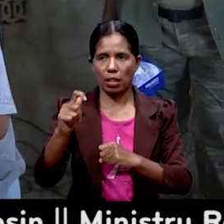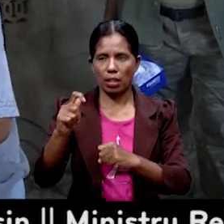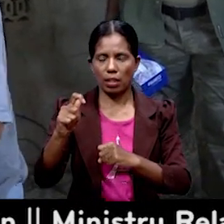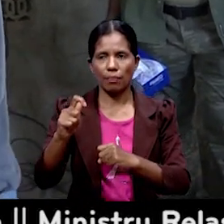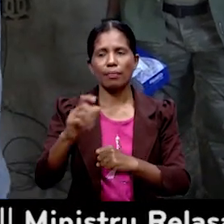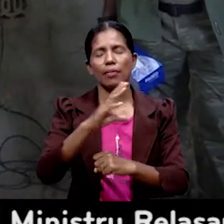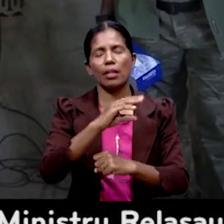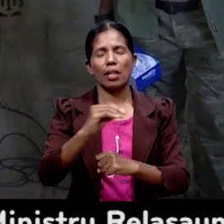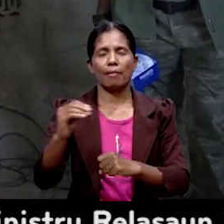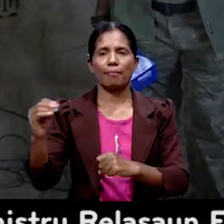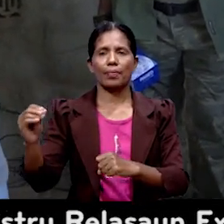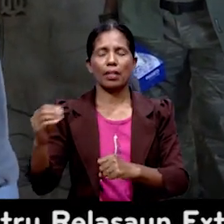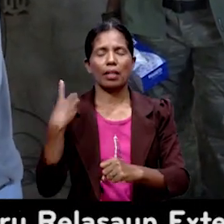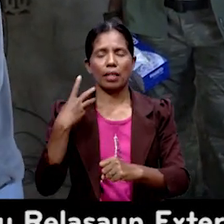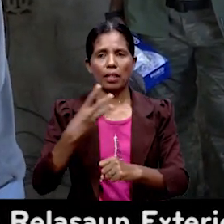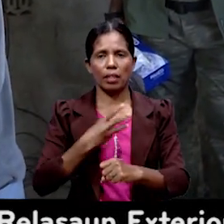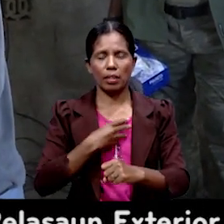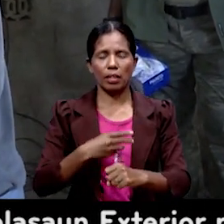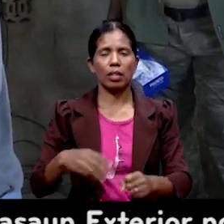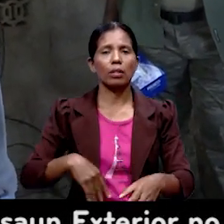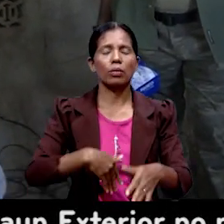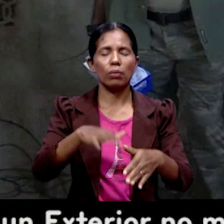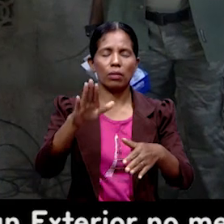ainda do inimigo, não é do Roseira?